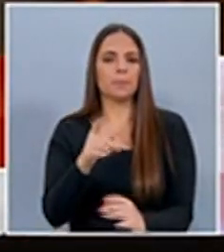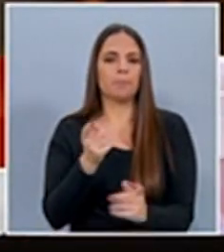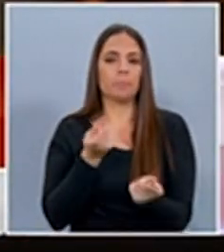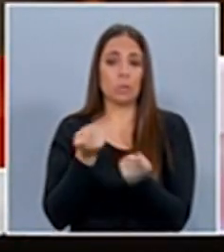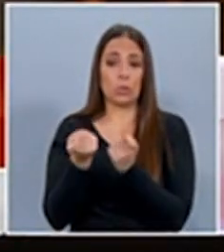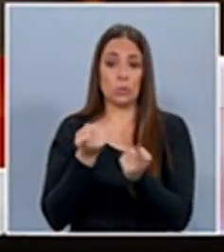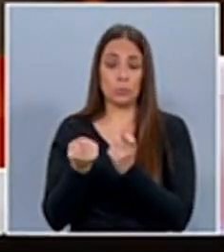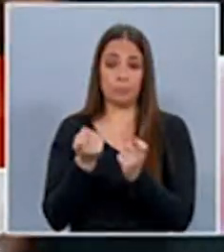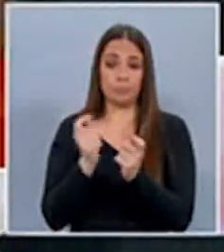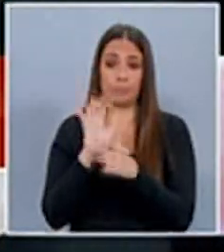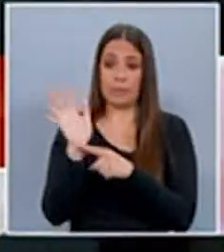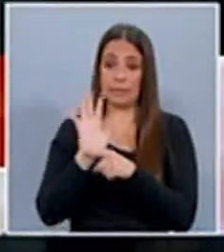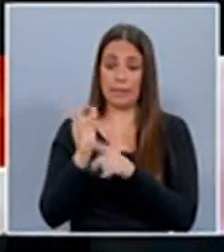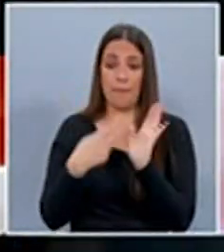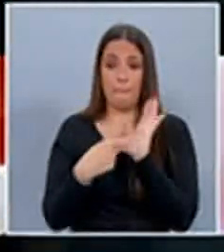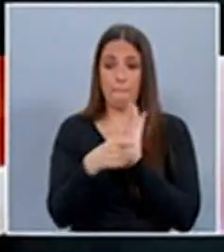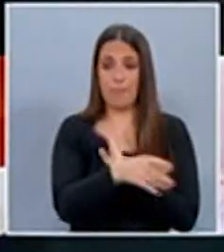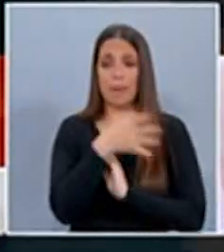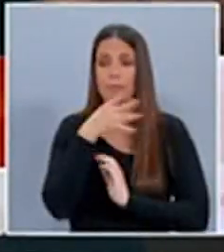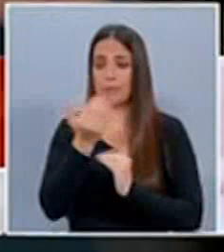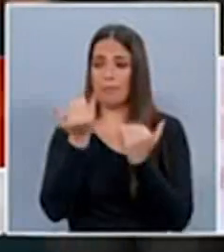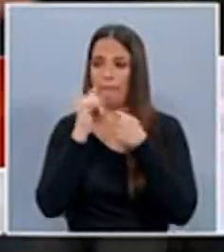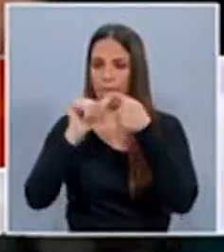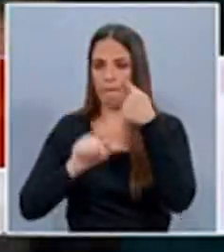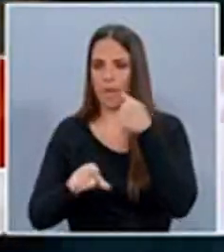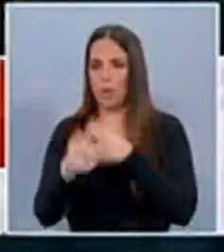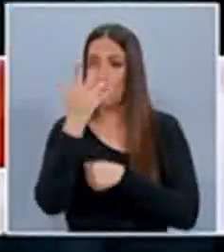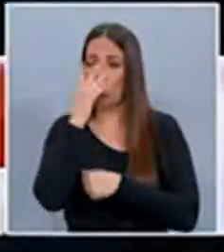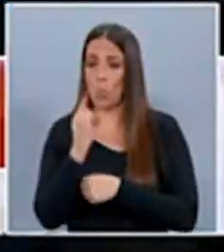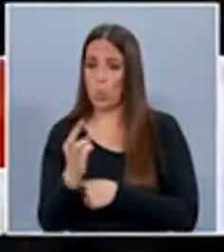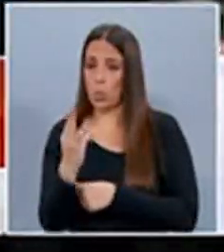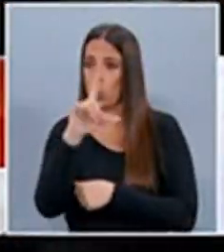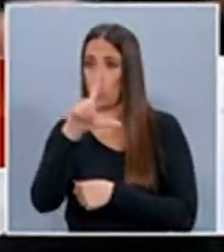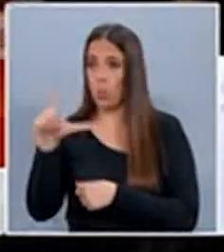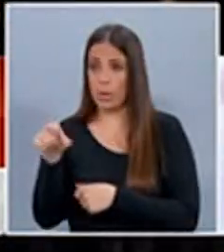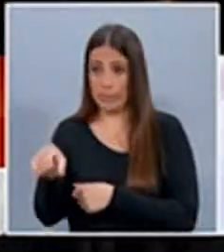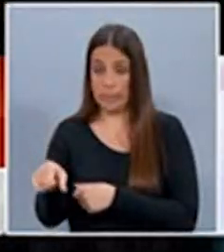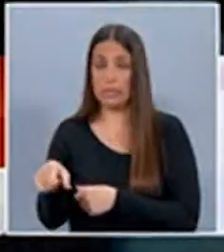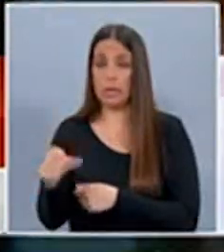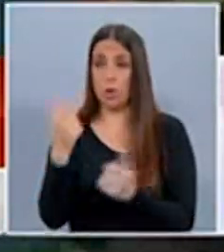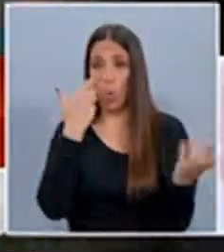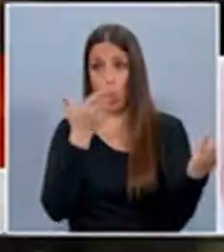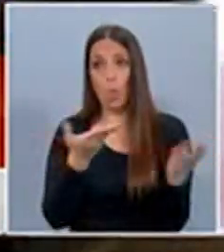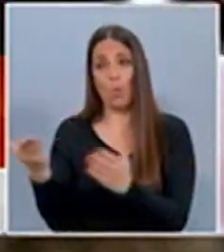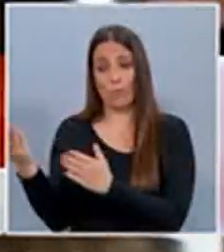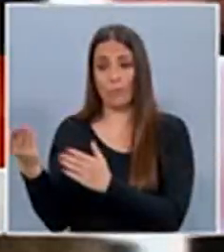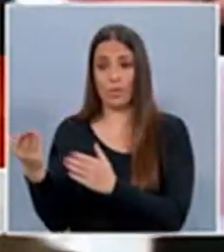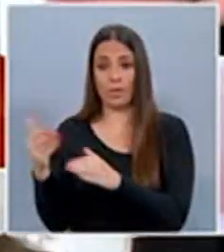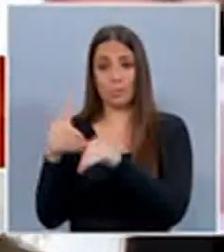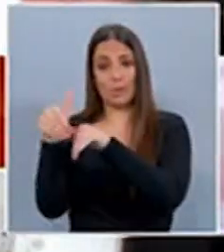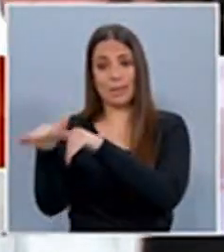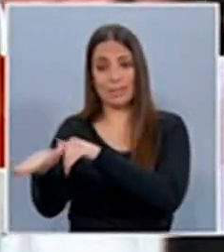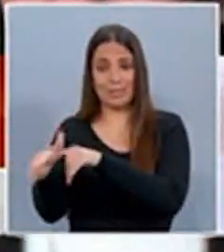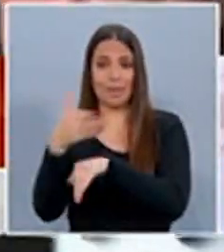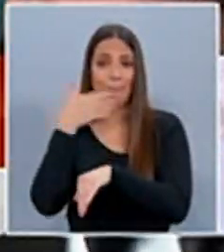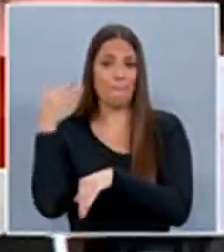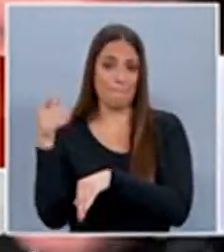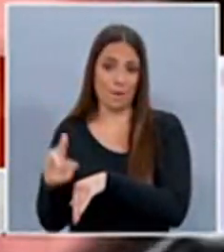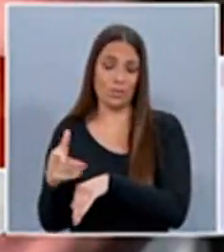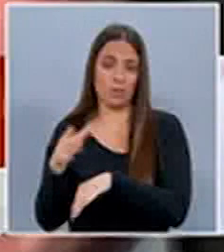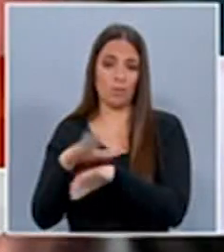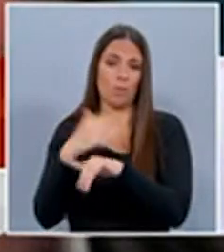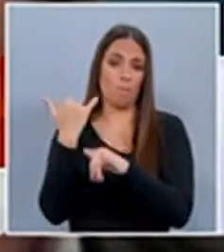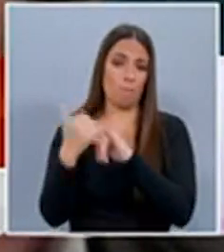Cinema dos Estados Unidos fez saber em comunicado que o ator Will Smith foi convidado a deixar a cerimónia dos Oscars depois